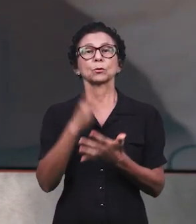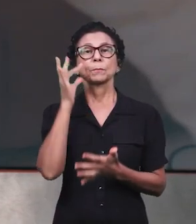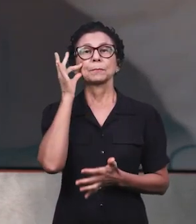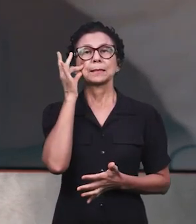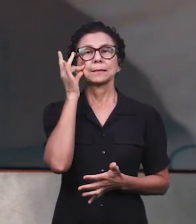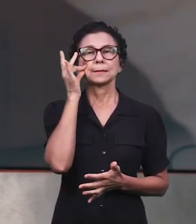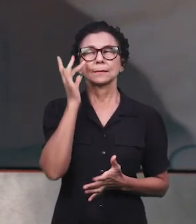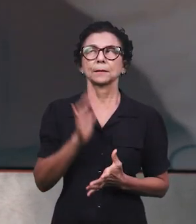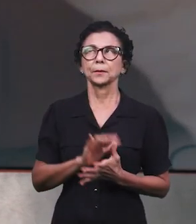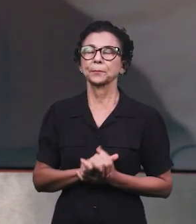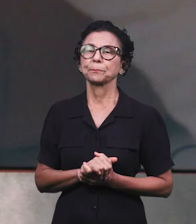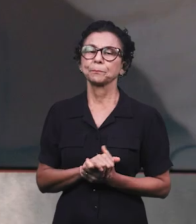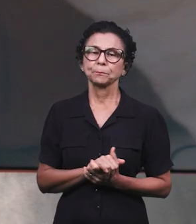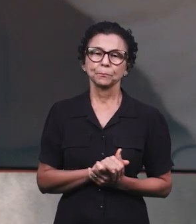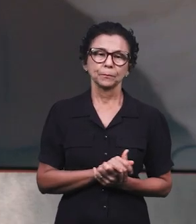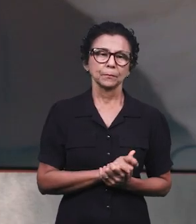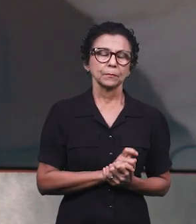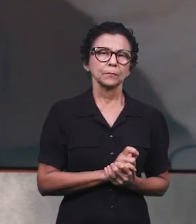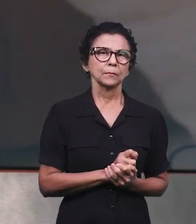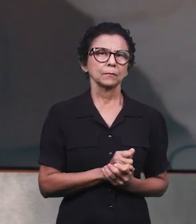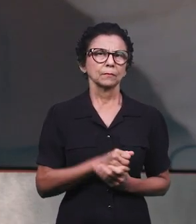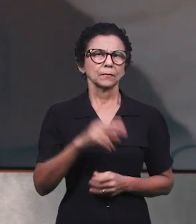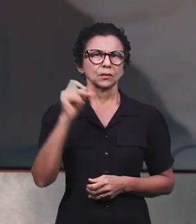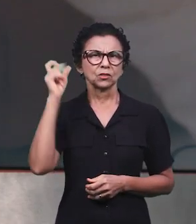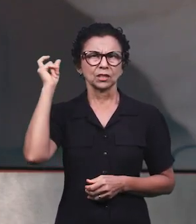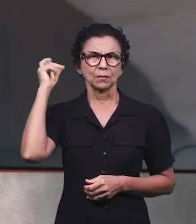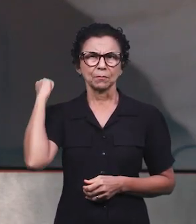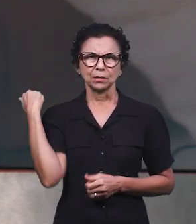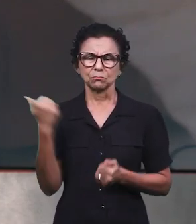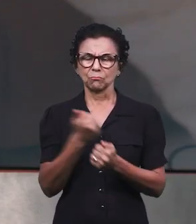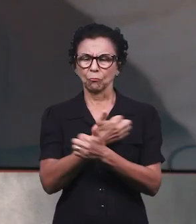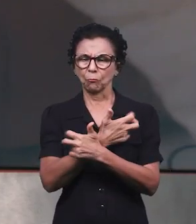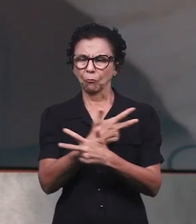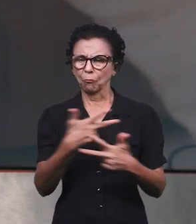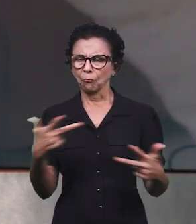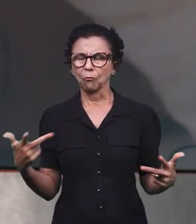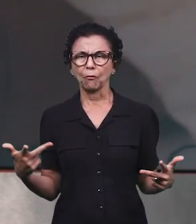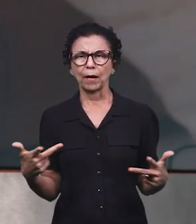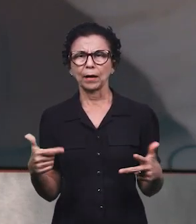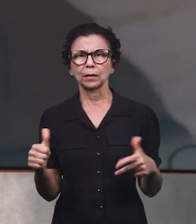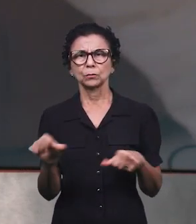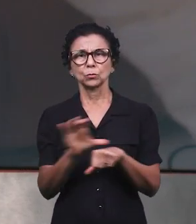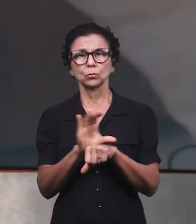gente tinha uma oferta grande de cursos preparatórios para concursos no